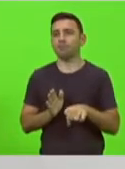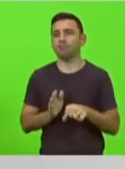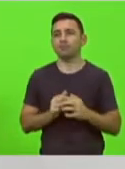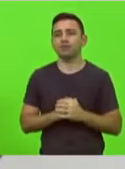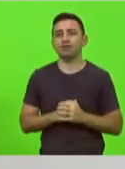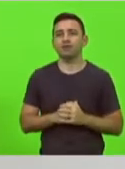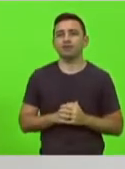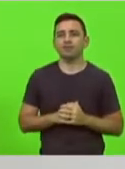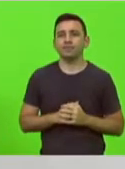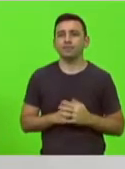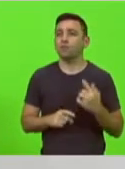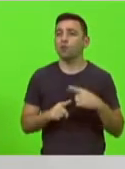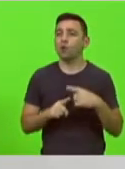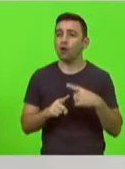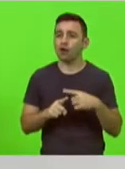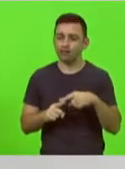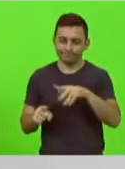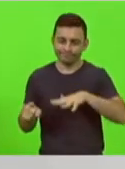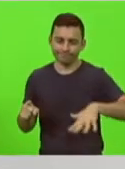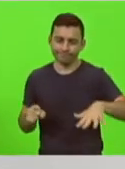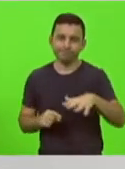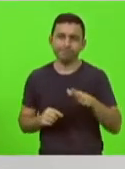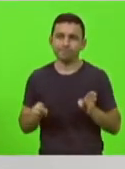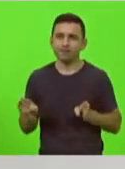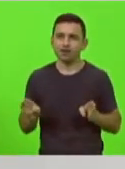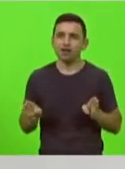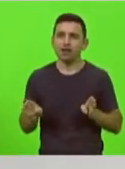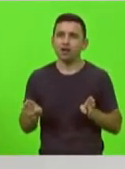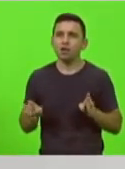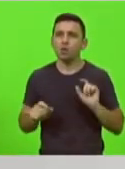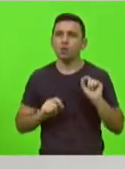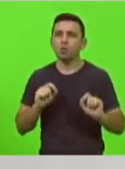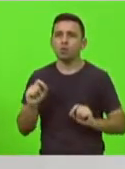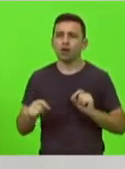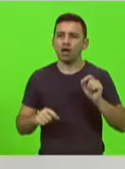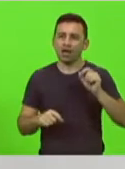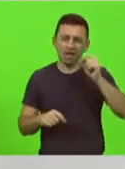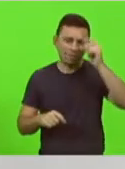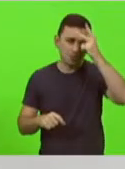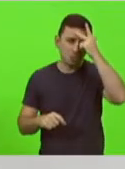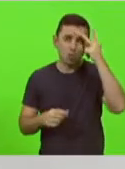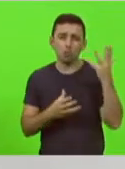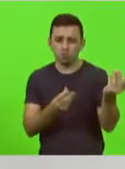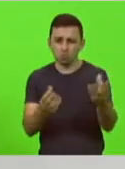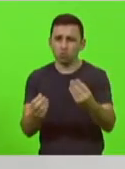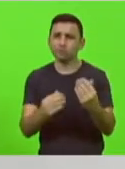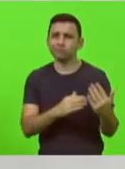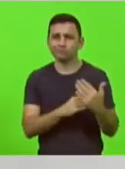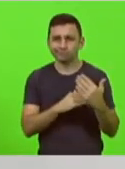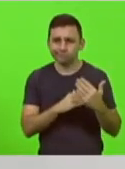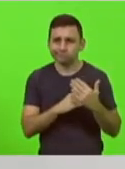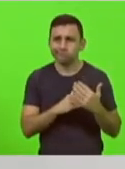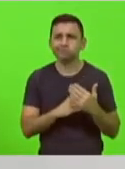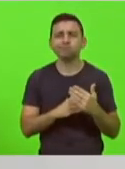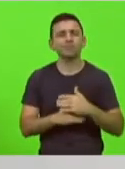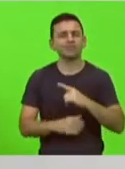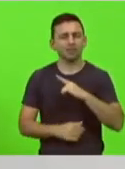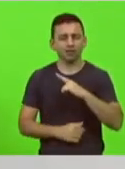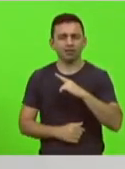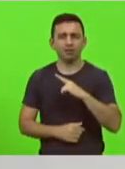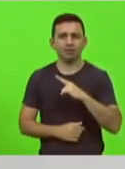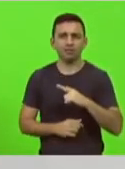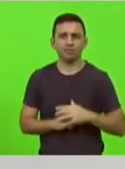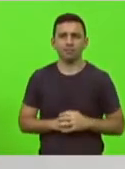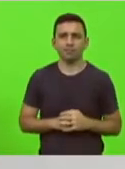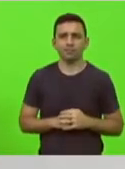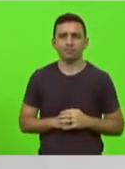Porque esse espaço, ele é fruto de muitas mãos, de muitas pessoas